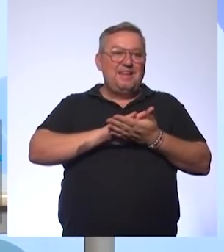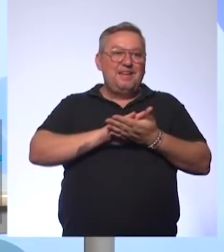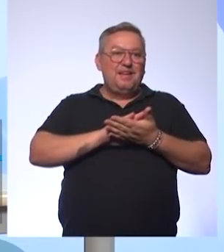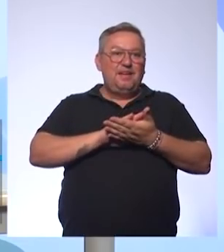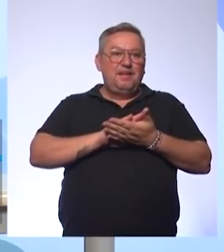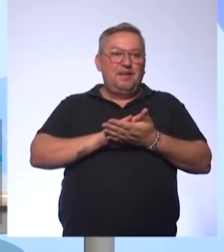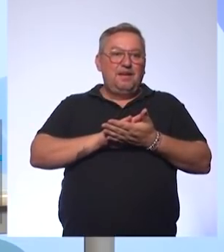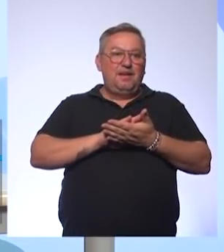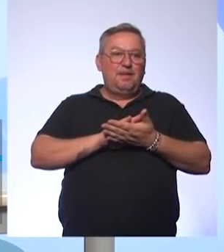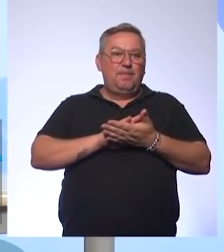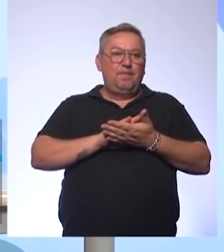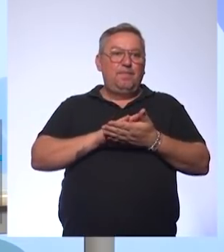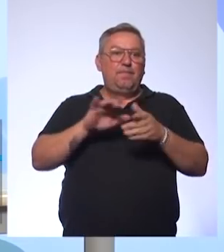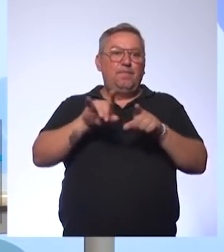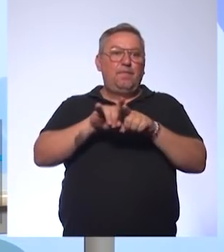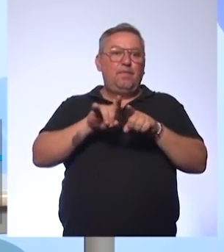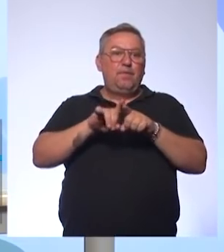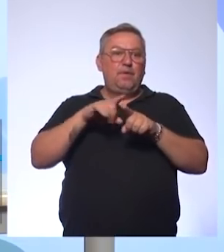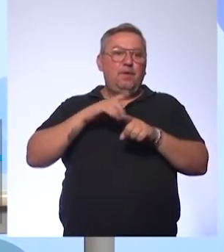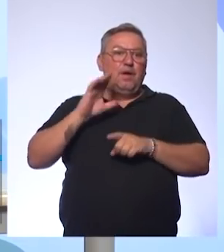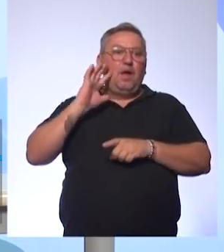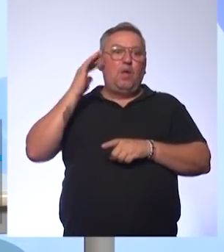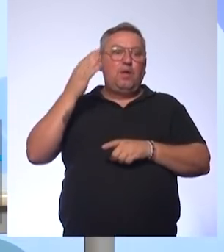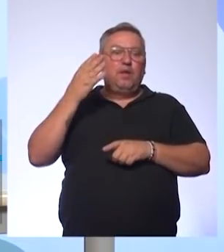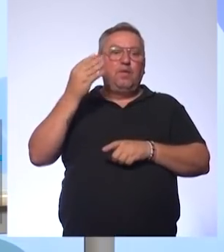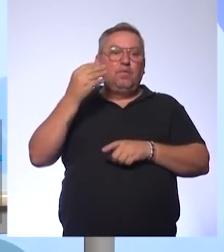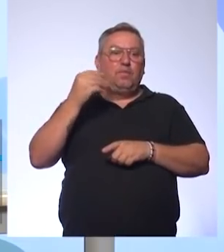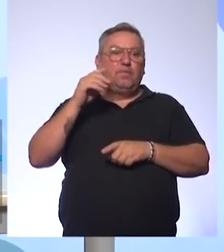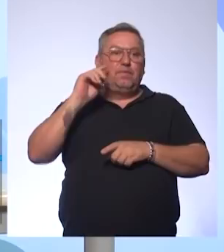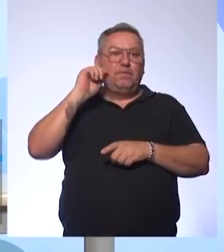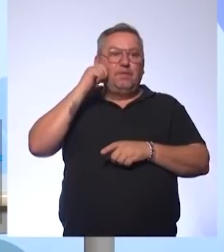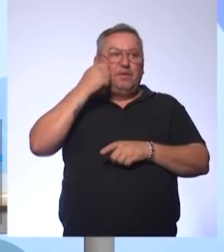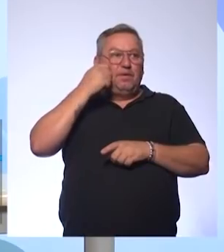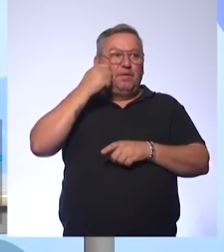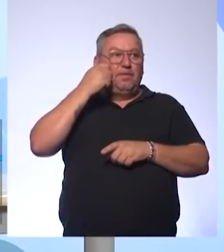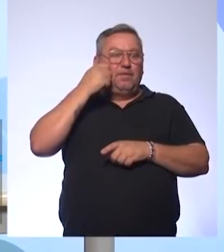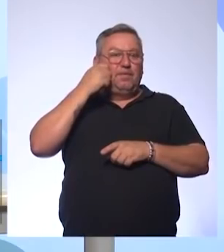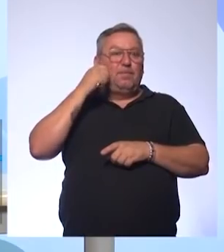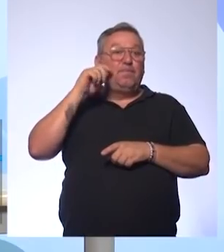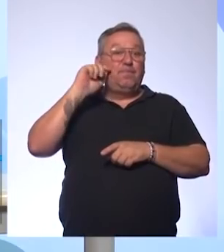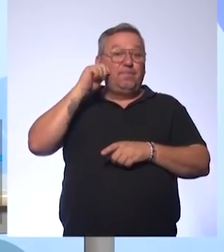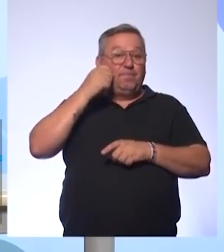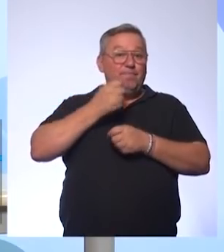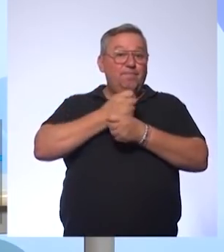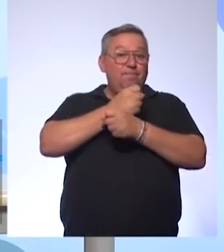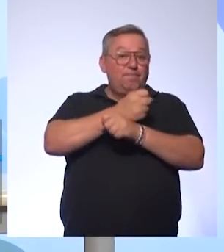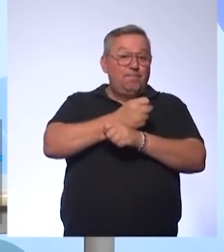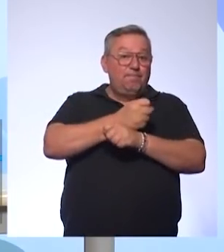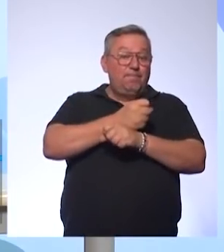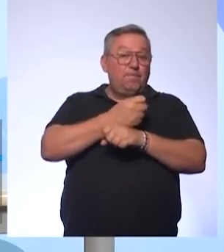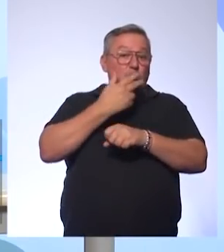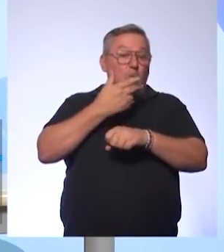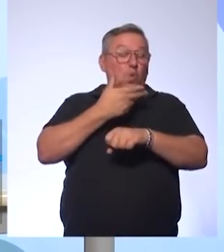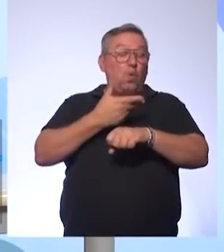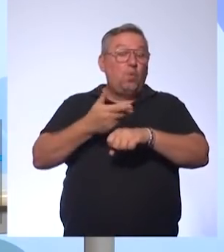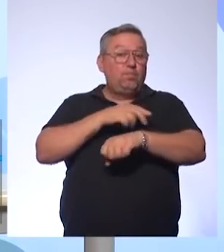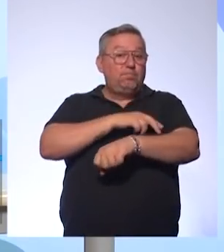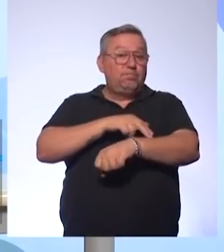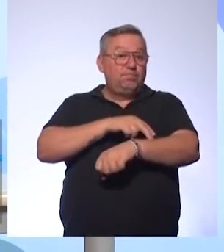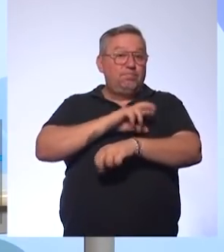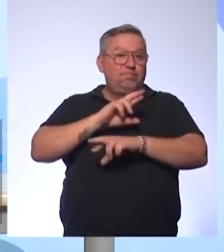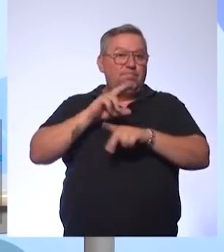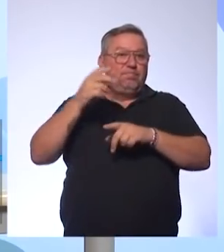nada. E também acontece muito com os negros, né? Os negros são muito escravizados pela cor da pele, por ser diferente